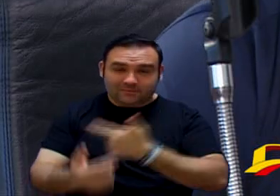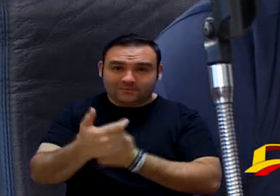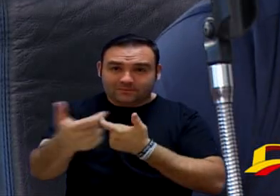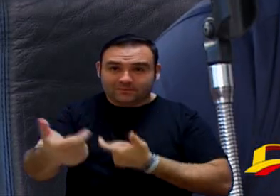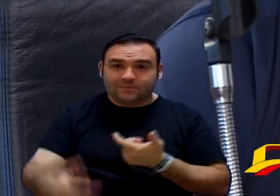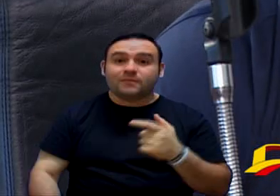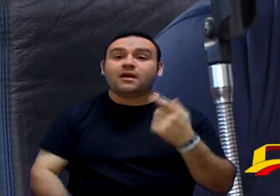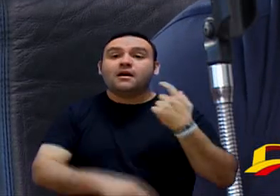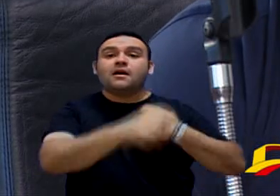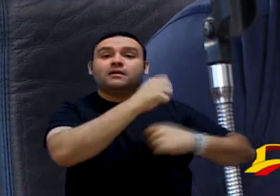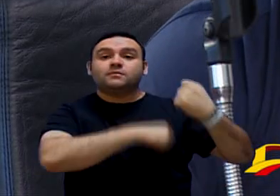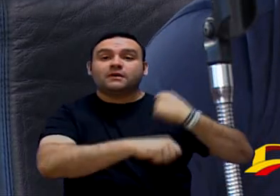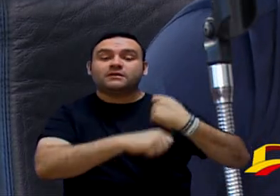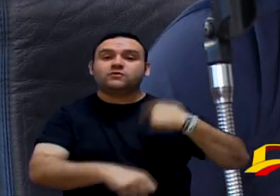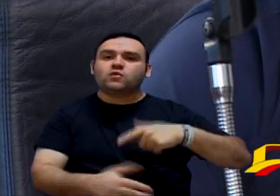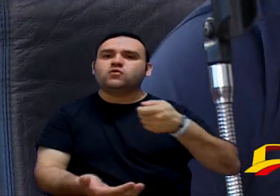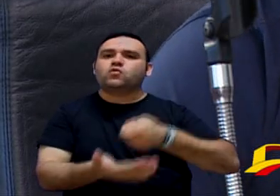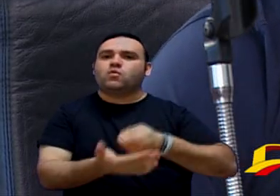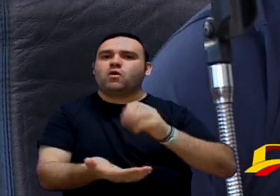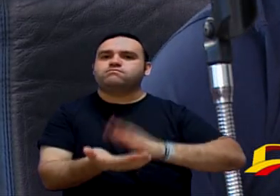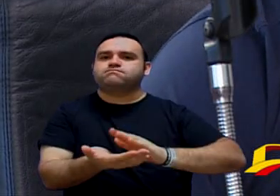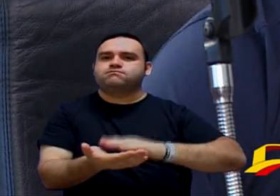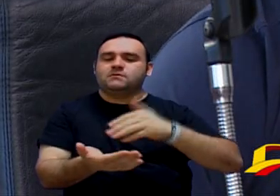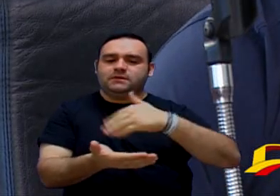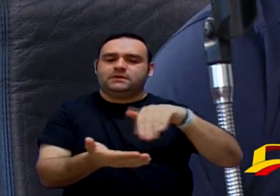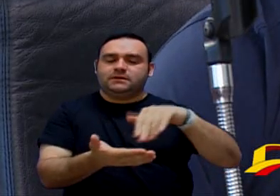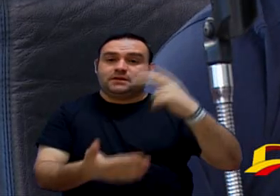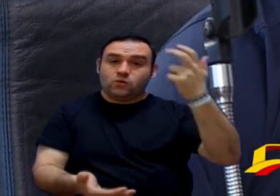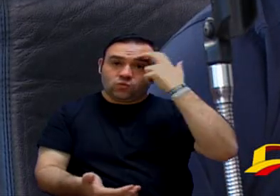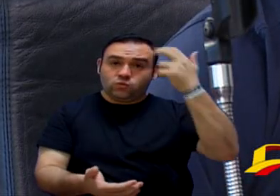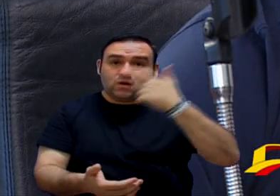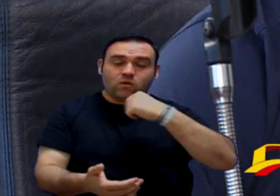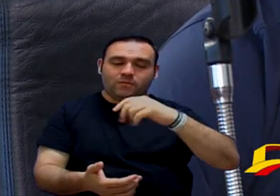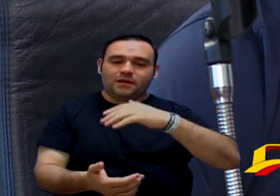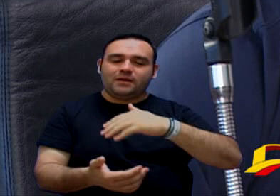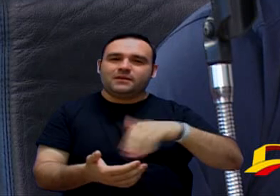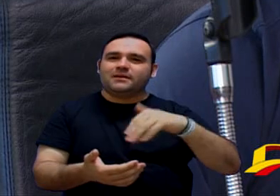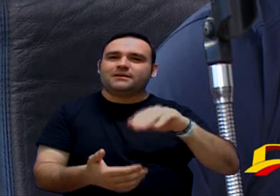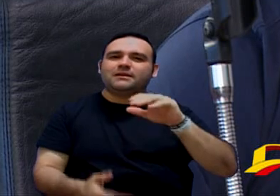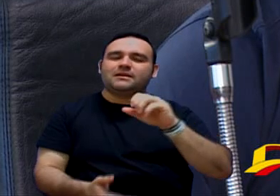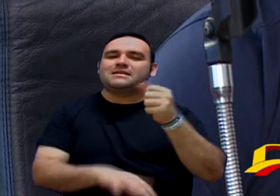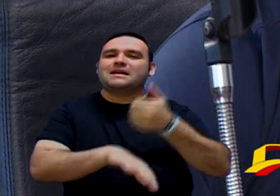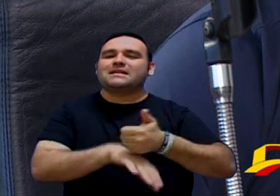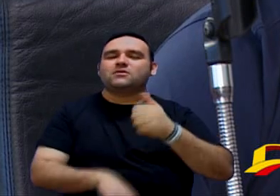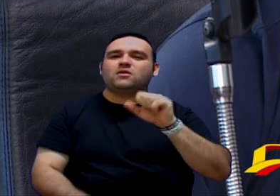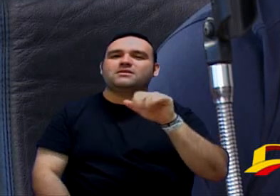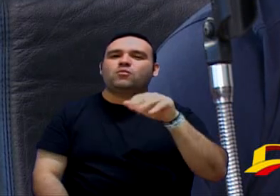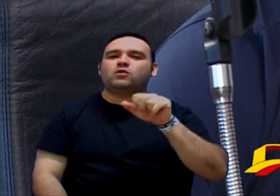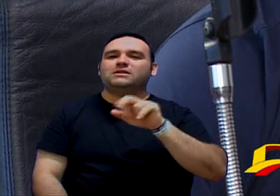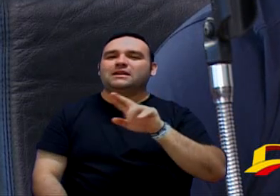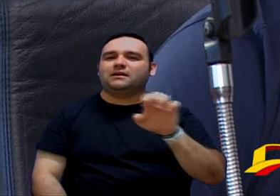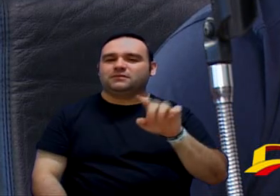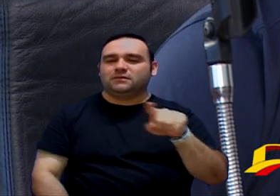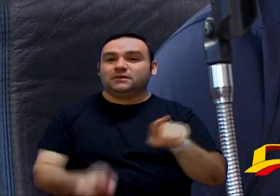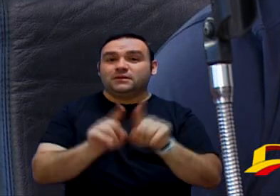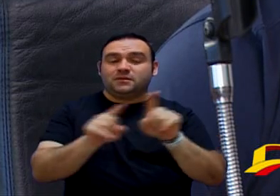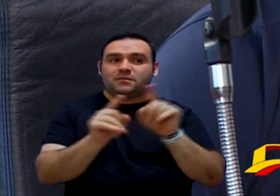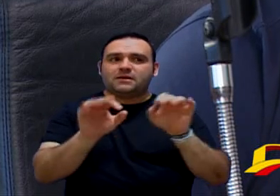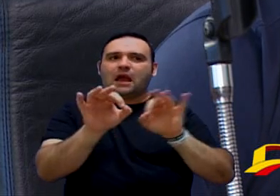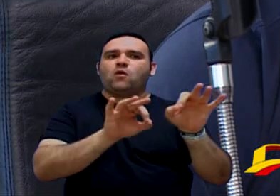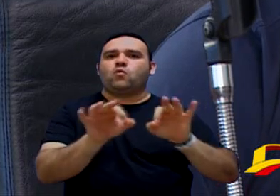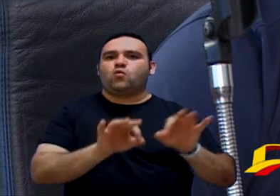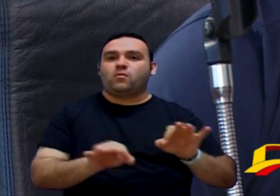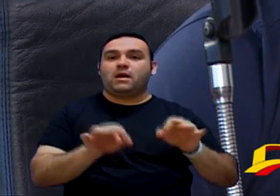ano passado a gente cobrou bastante da Secretaria de Cultura pro secretaria que fosse feito essa reforma